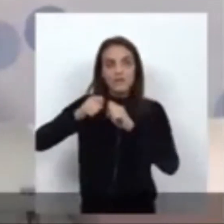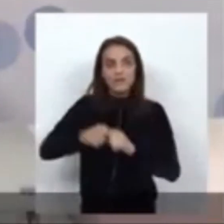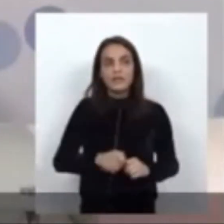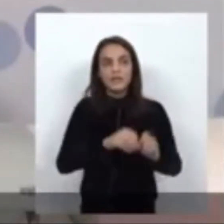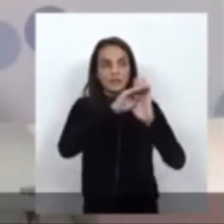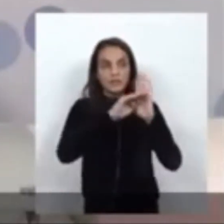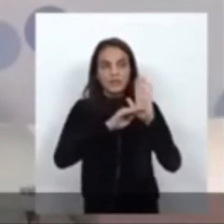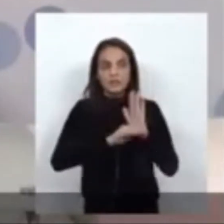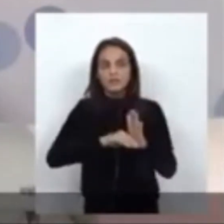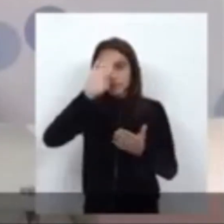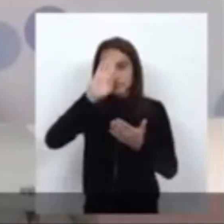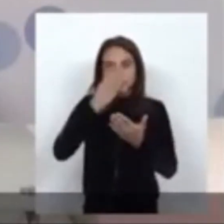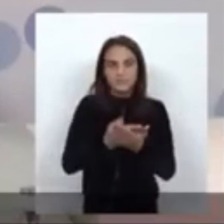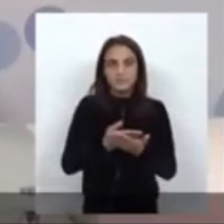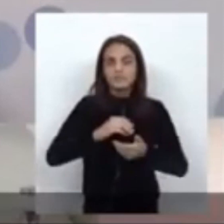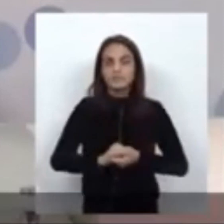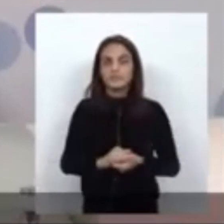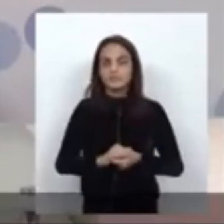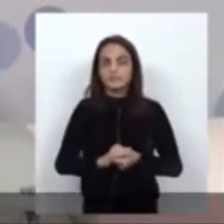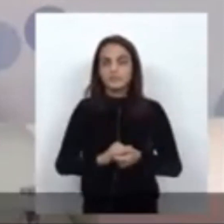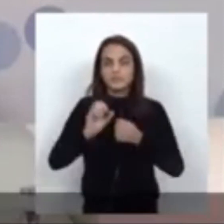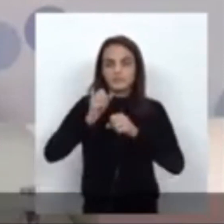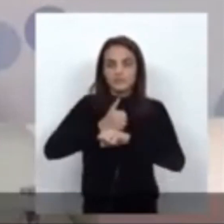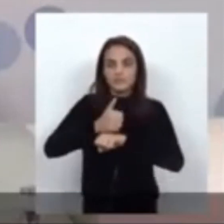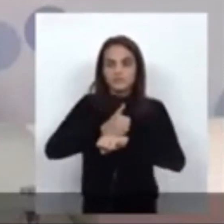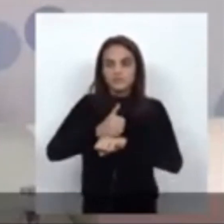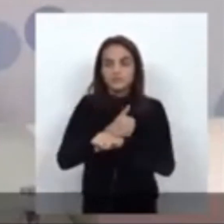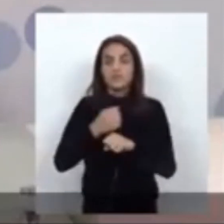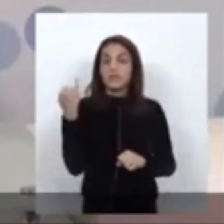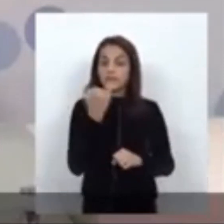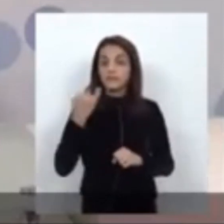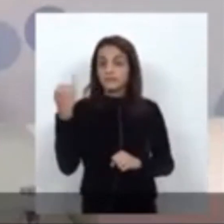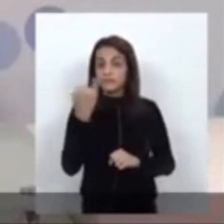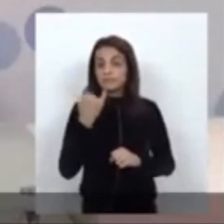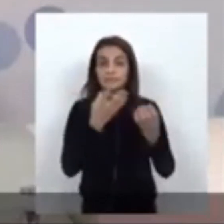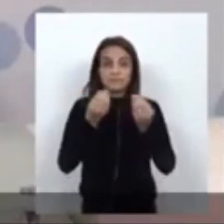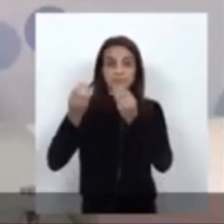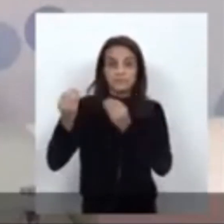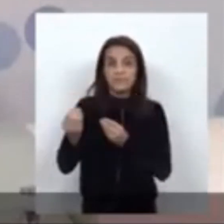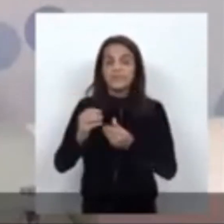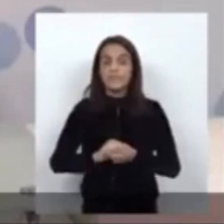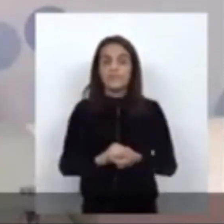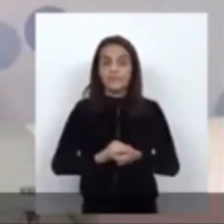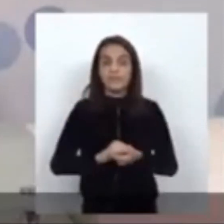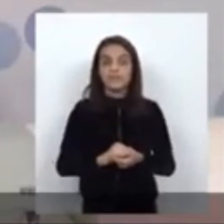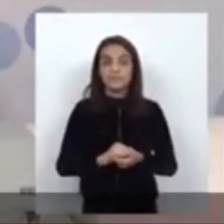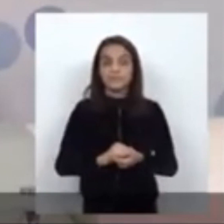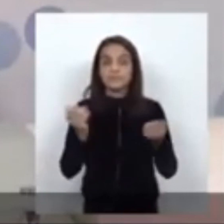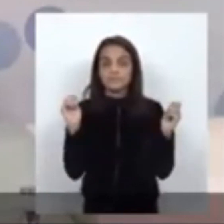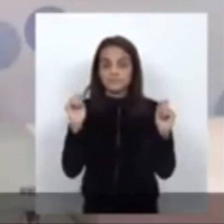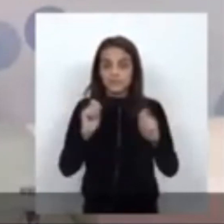evidências que tem sobre a atuação do profissional. Então, é muito importante que essas evidências, elas